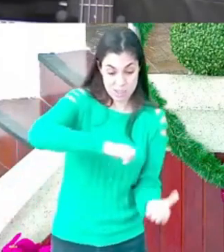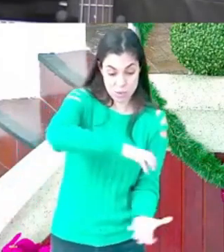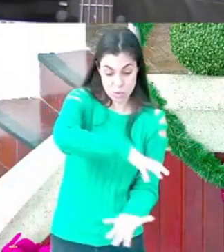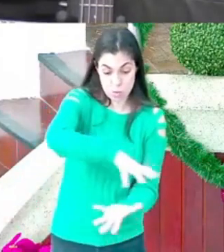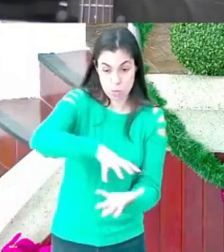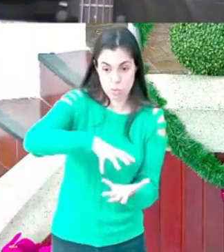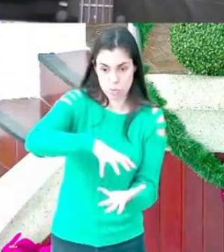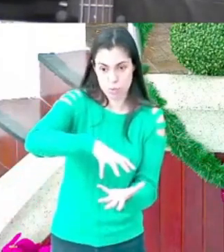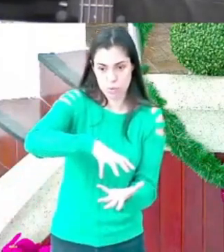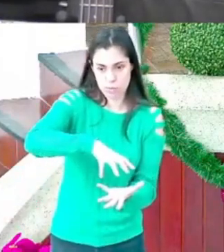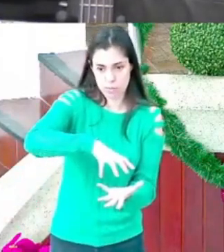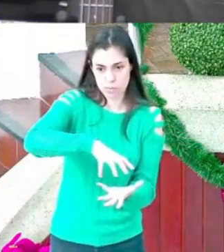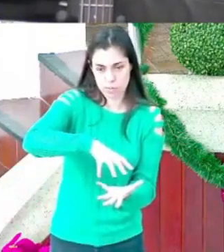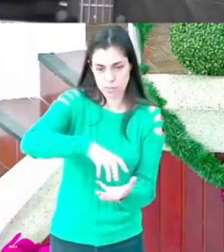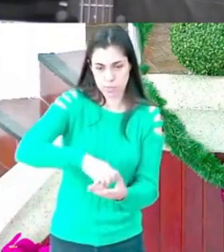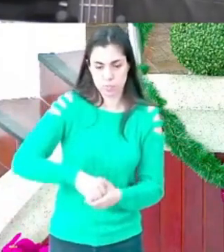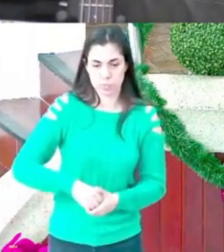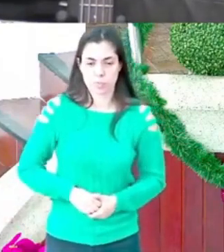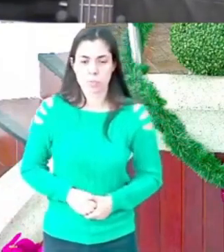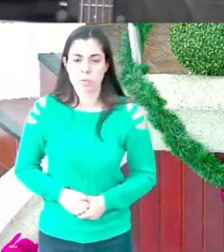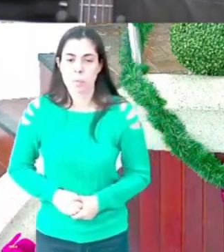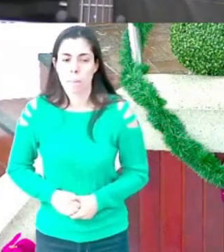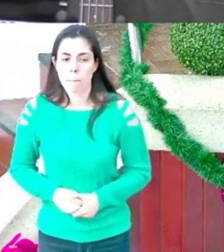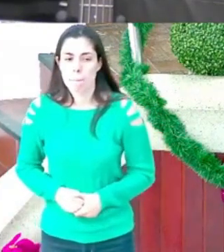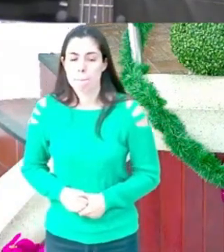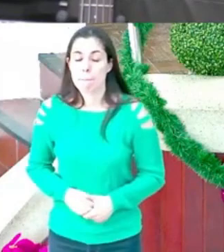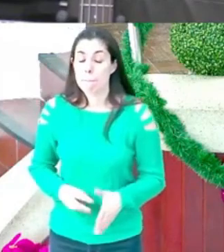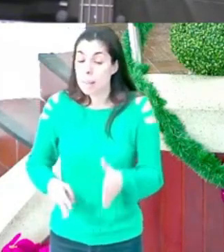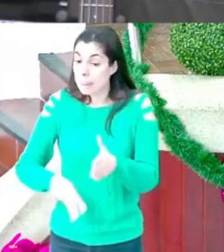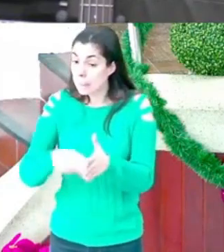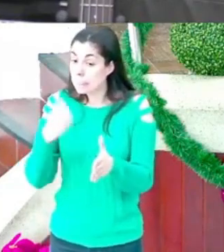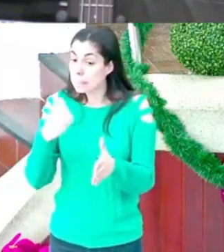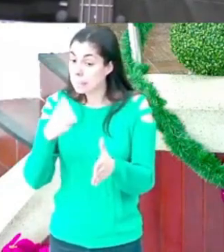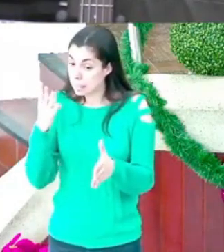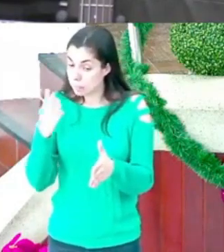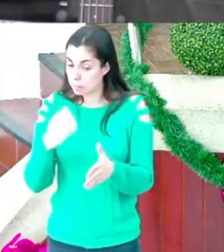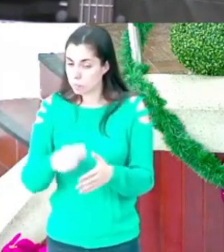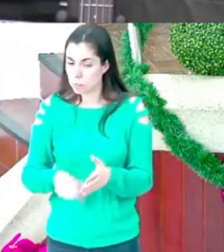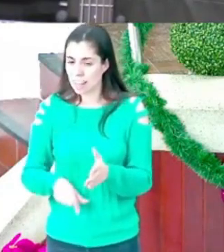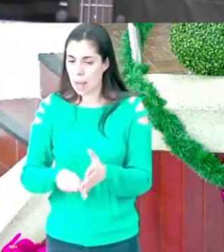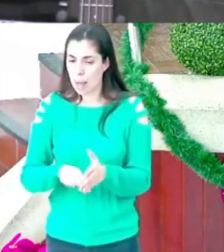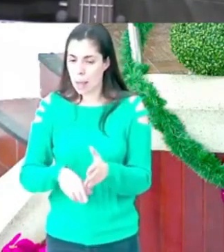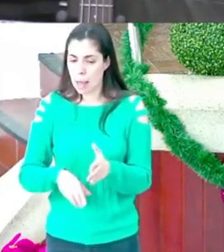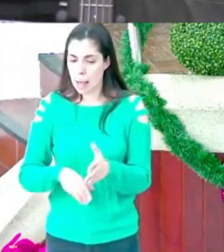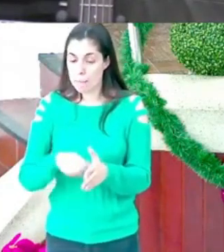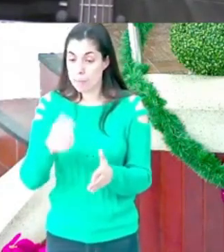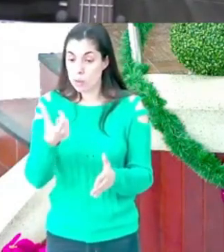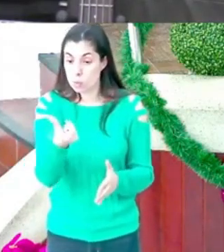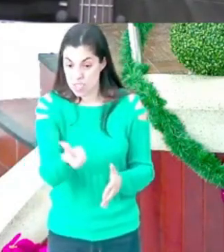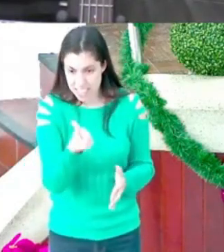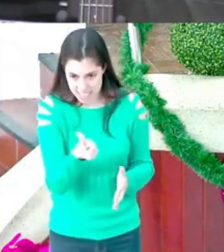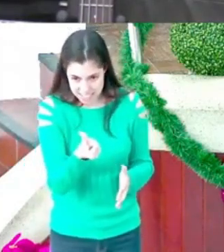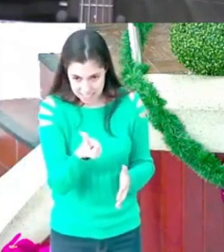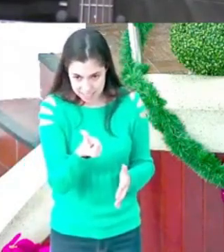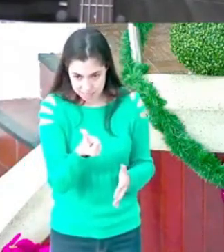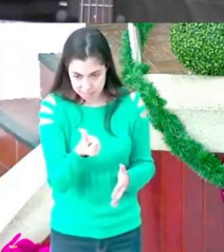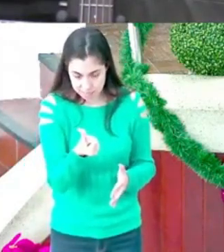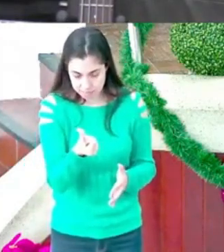nova seção do Sermão do Monte. O capítulo 6, então, trará de forma profunda